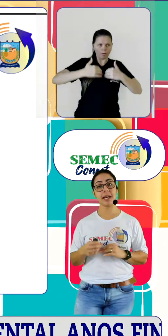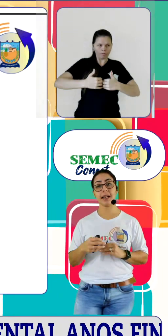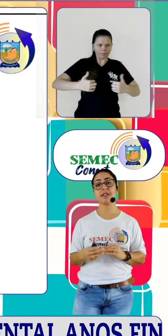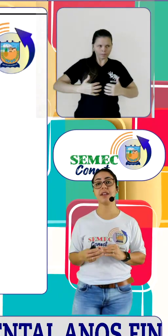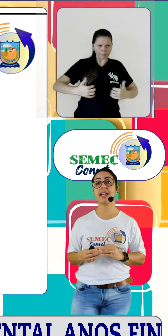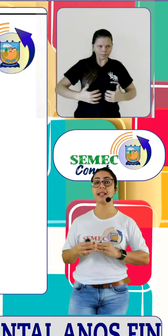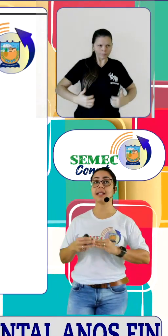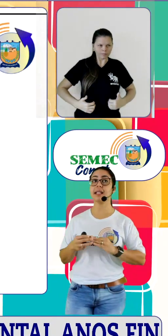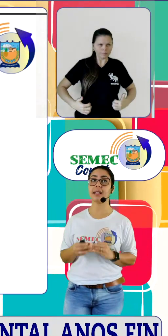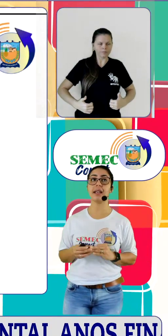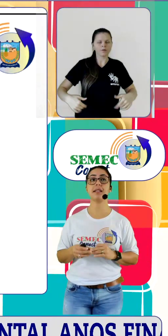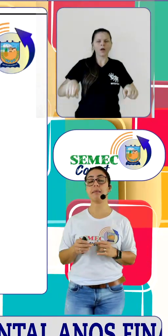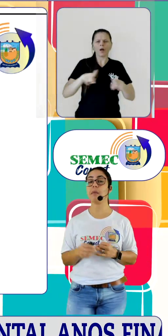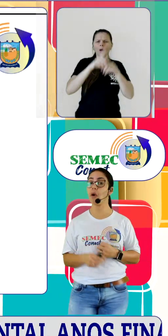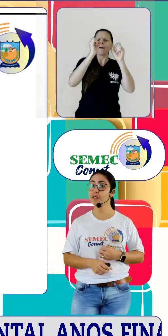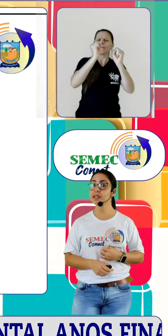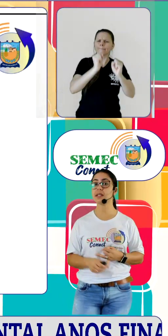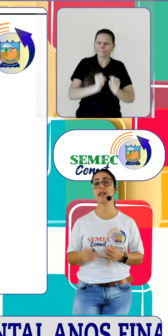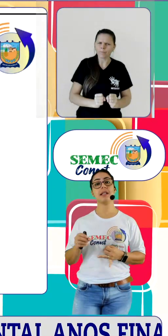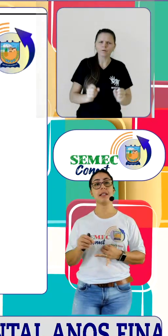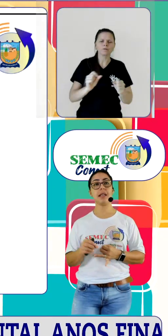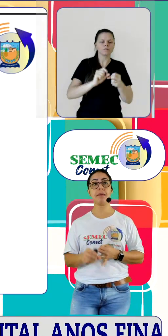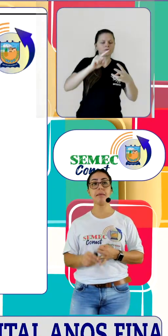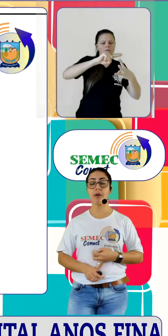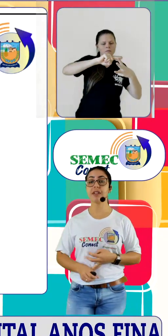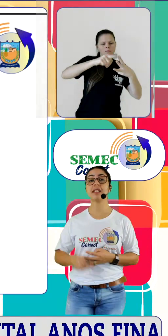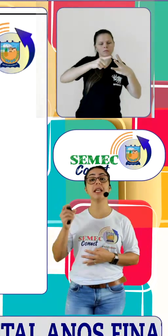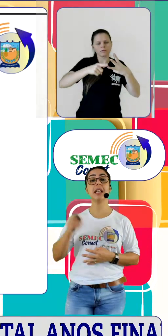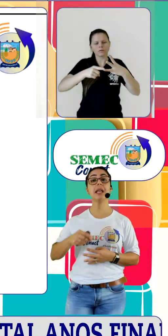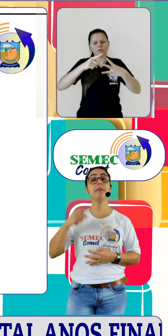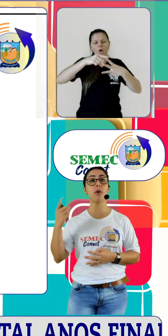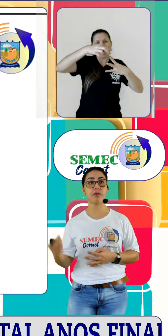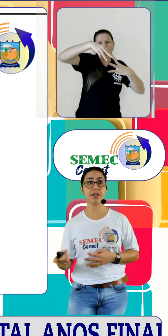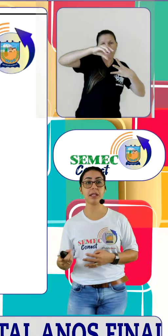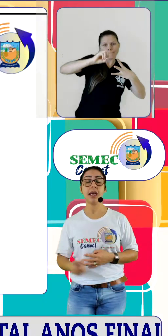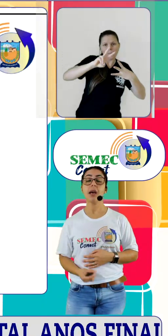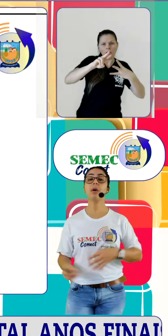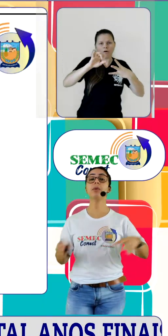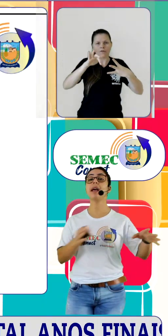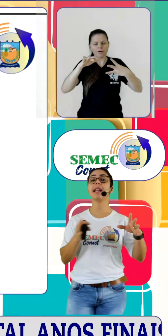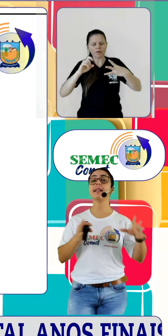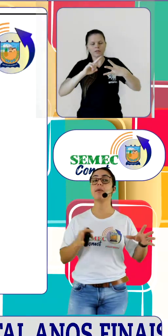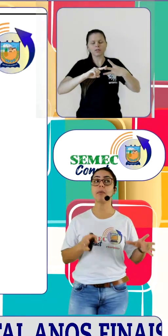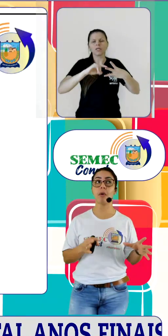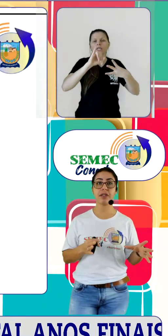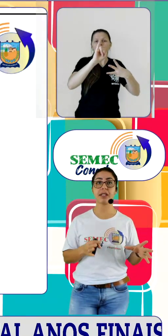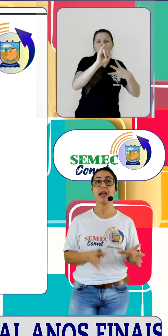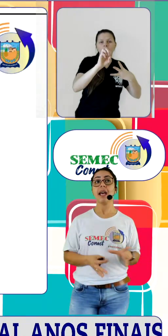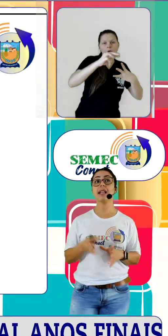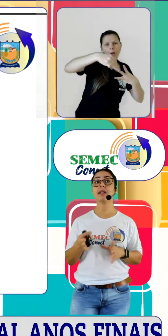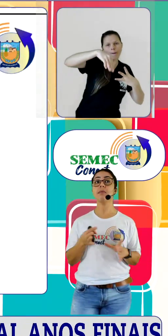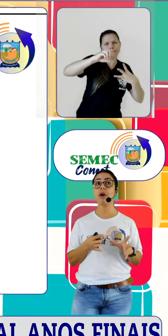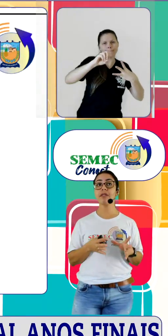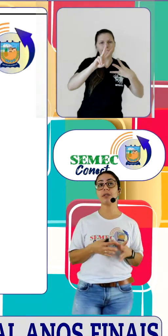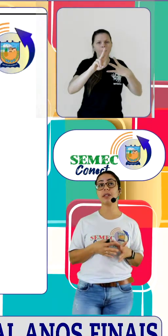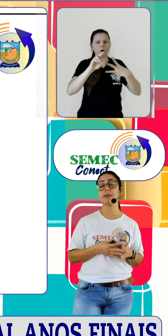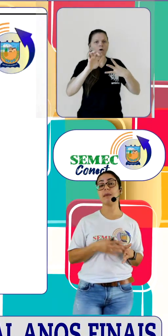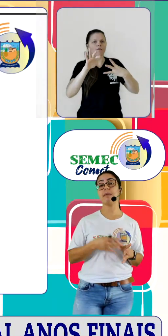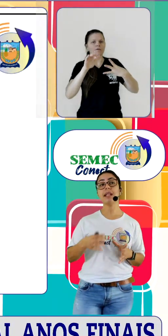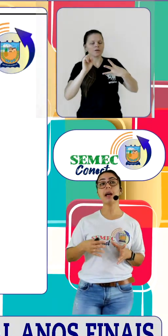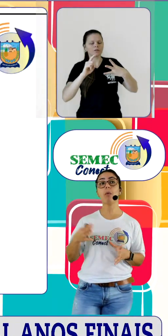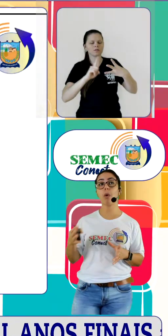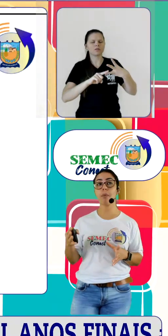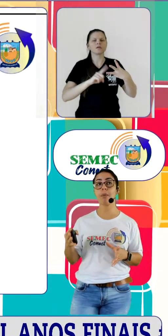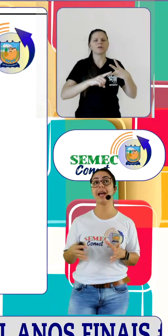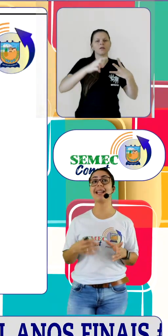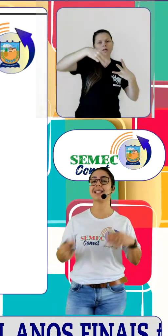ser classificadas em 3: móveis, semimóveis e imóveis. Quando é que elas são móveis? Elas são móveis quando elas permitem